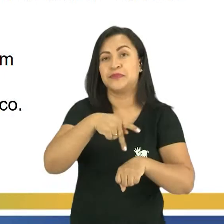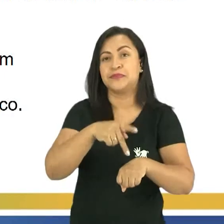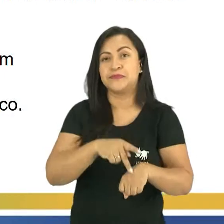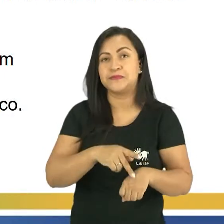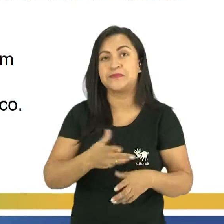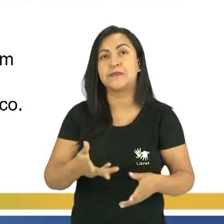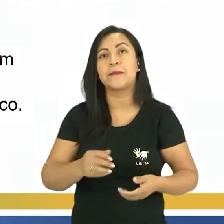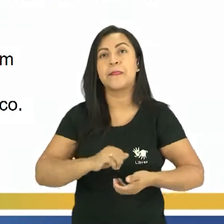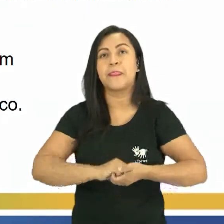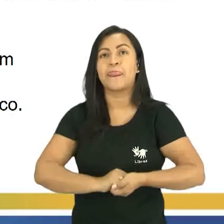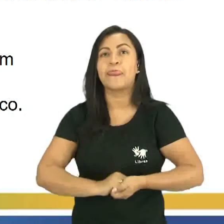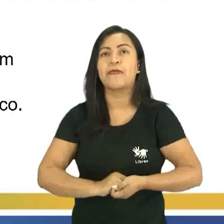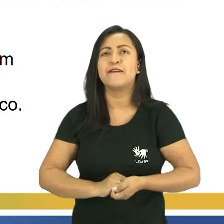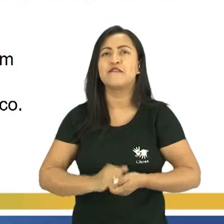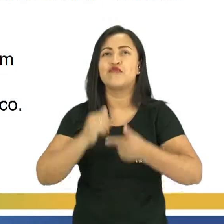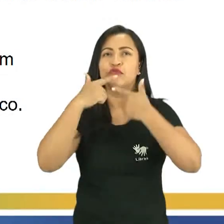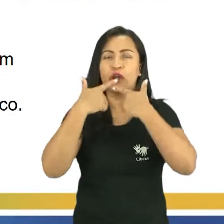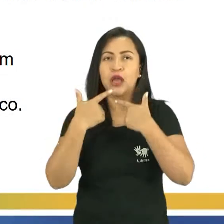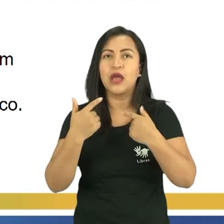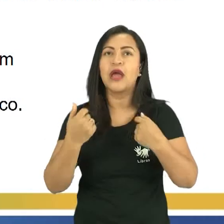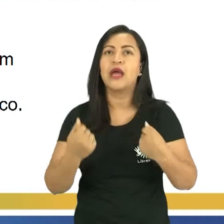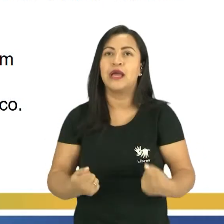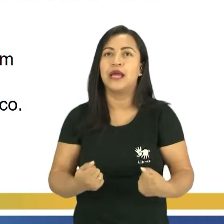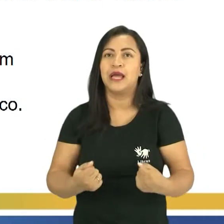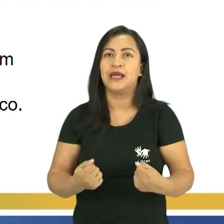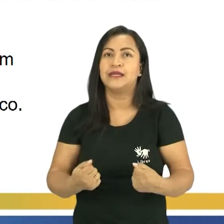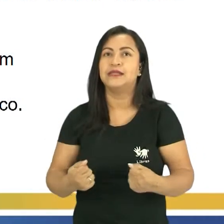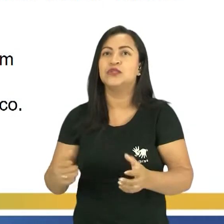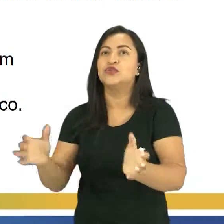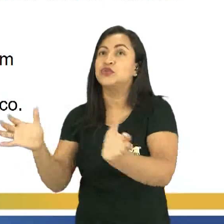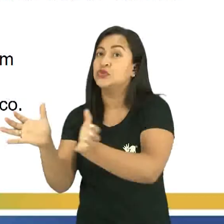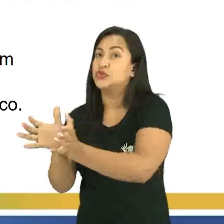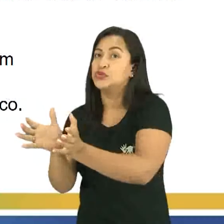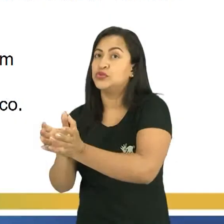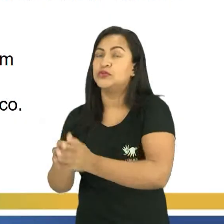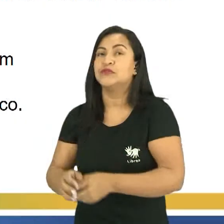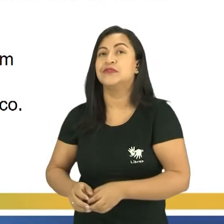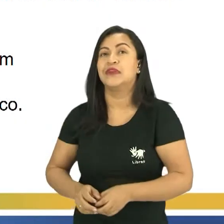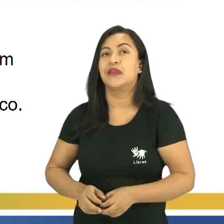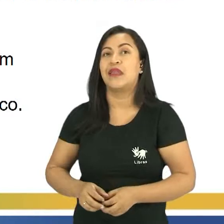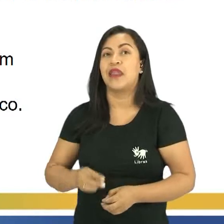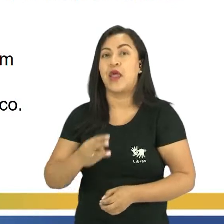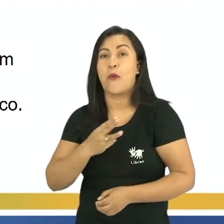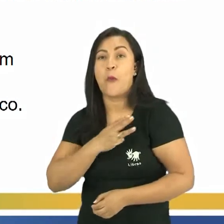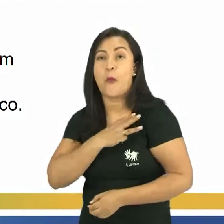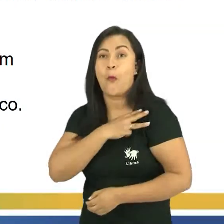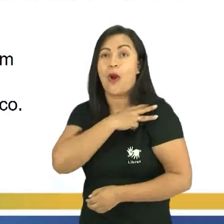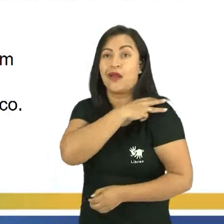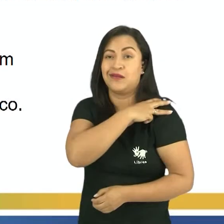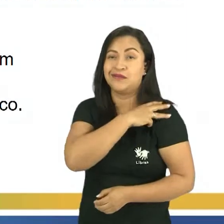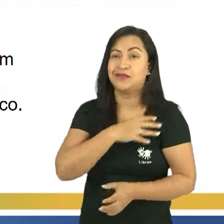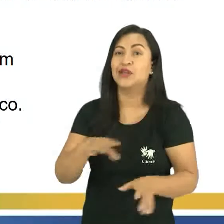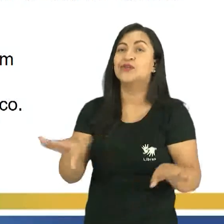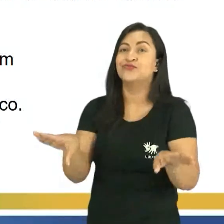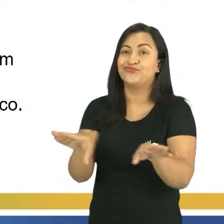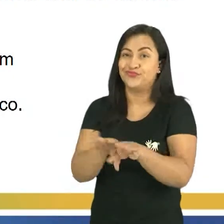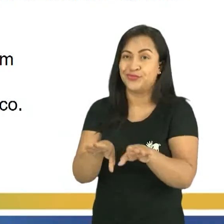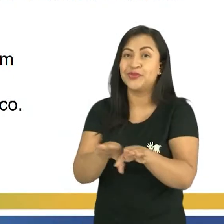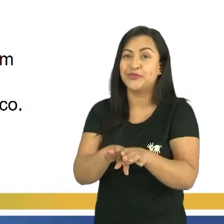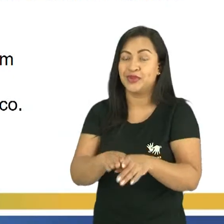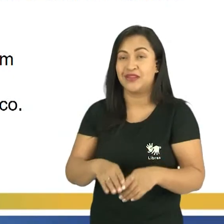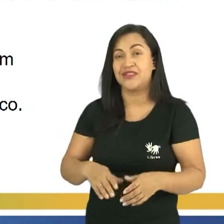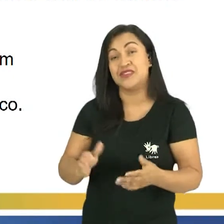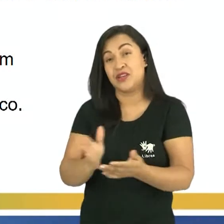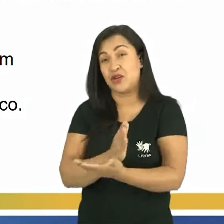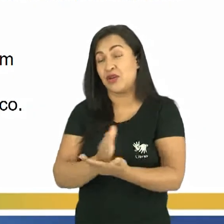língua eusqueira, que é a língua basca, né, e significa um exército também pela libertação basca. Eles também fizeram alguns